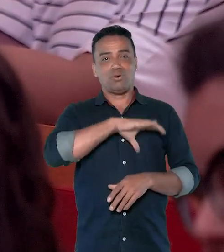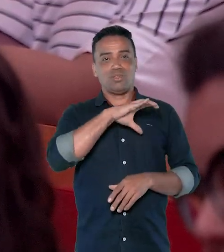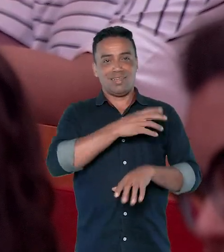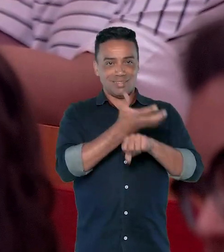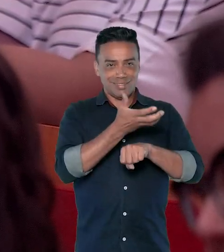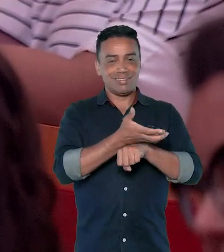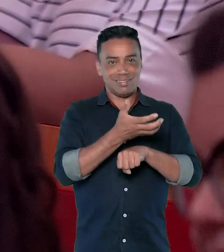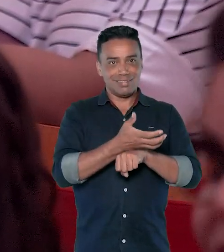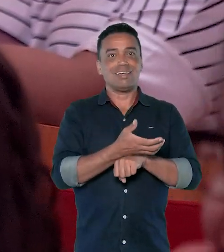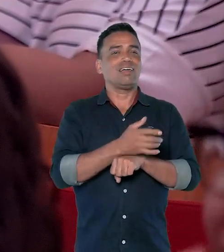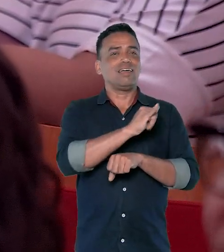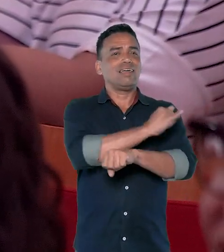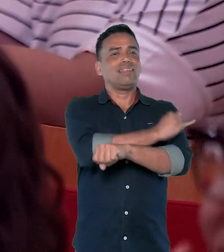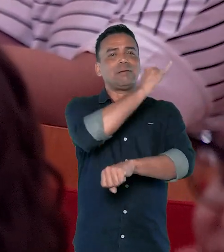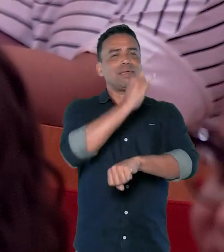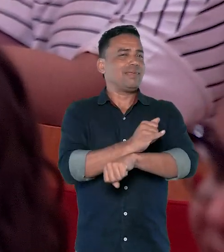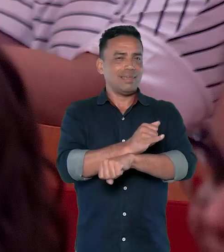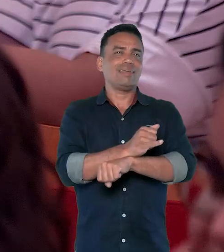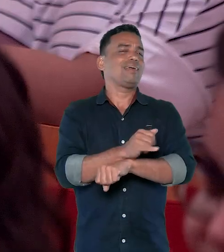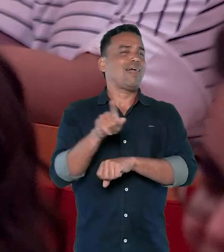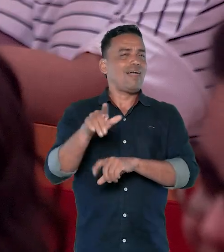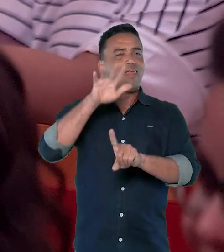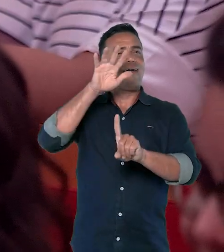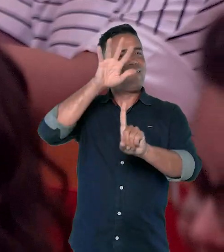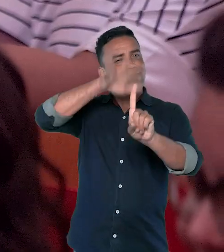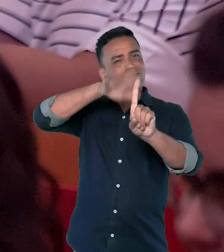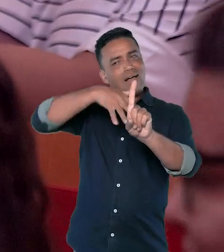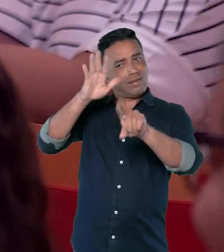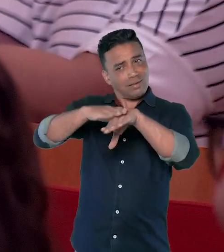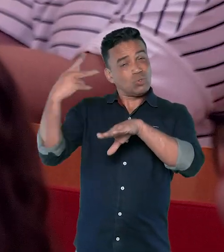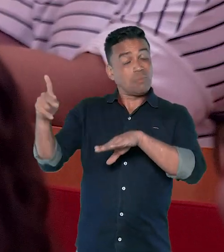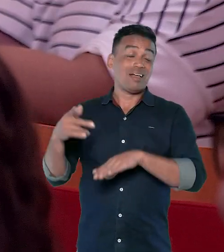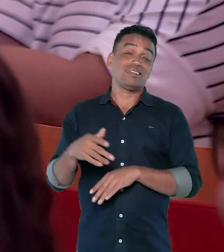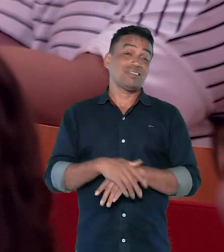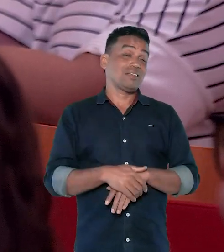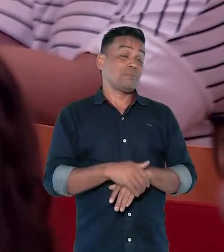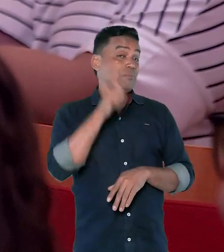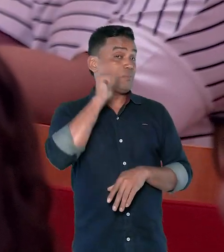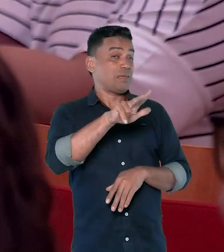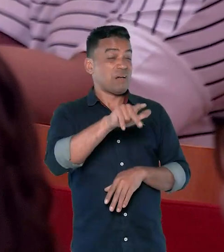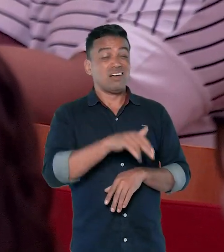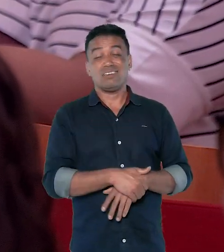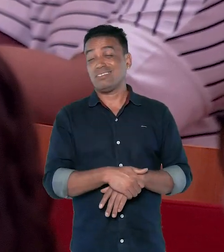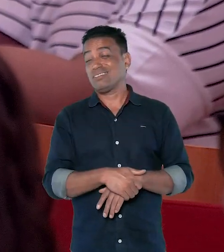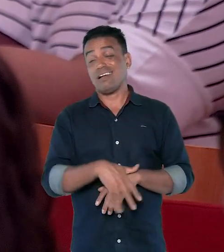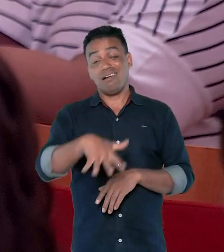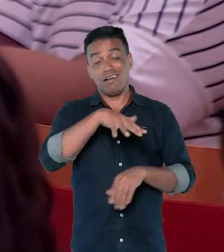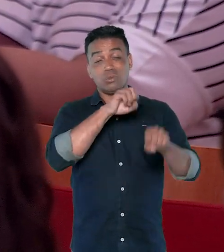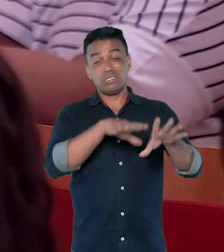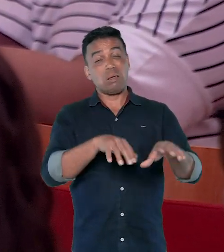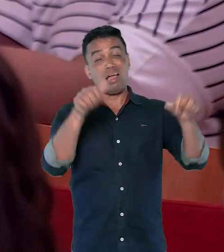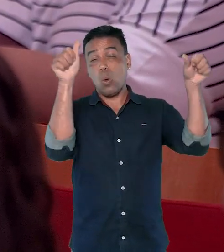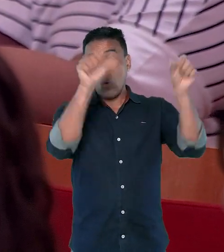enfim, fã sua. Ela falou, mas ele é muito pessimista com relação à educação. E ontem eu